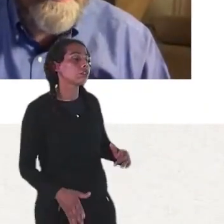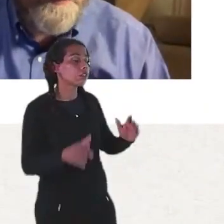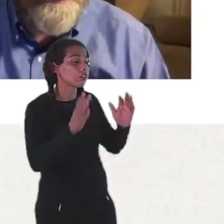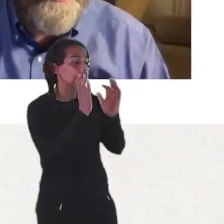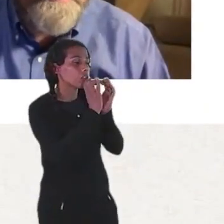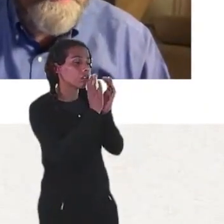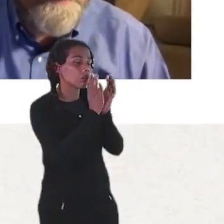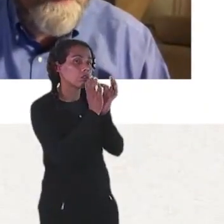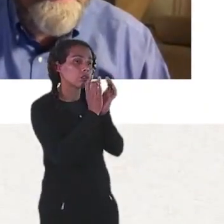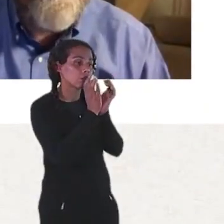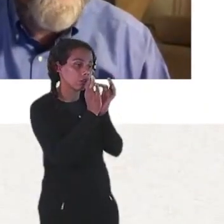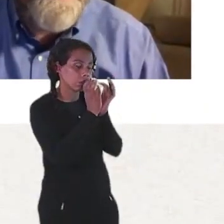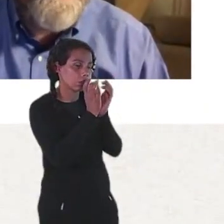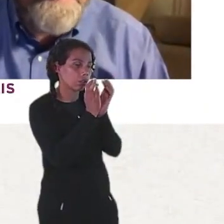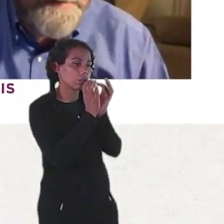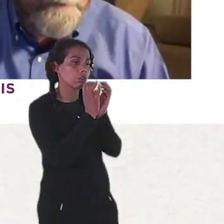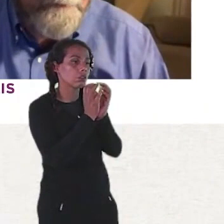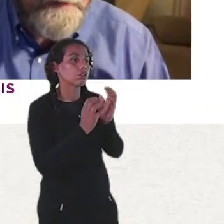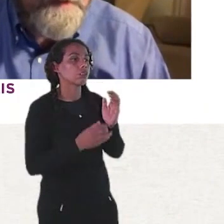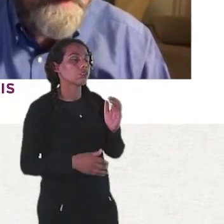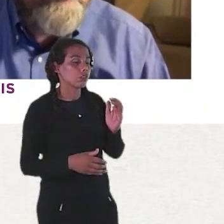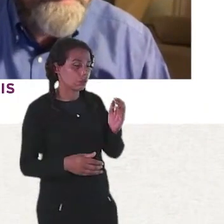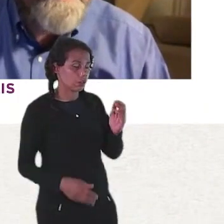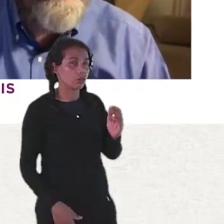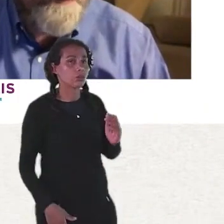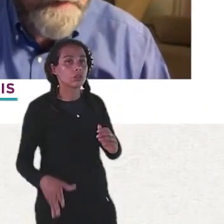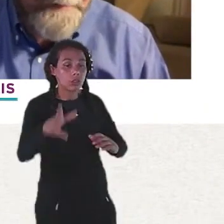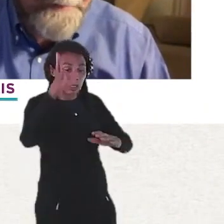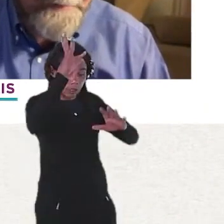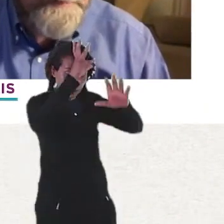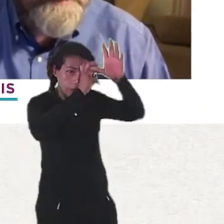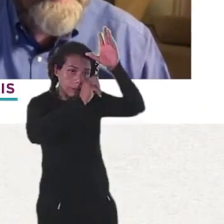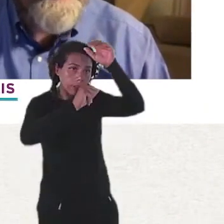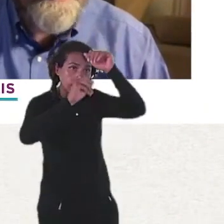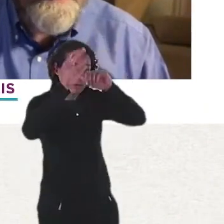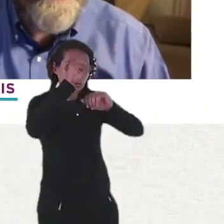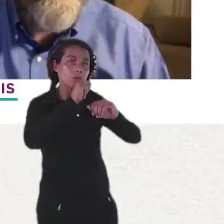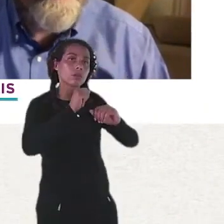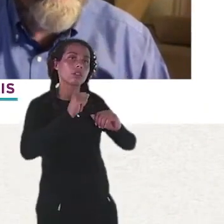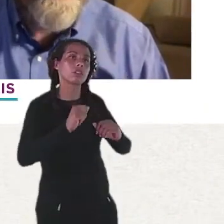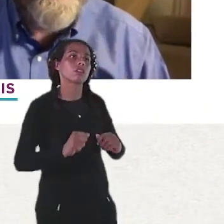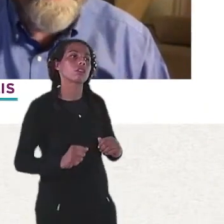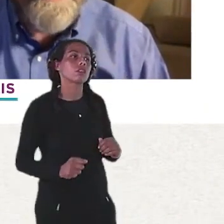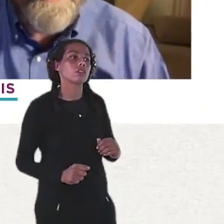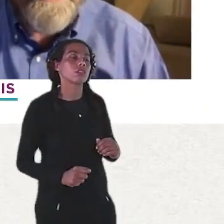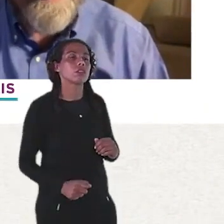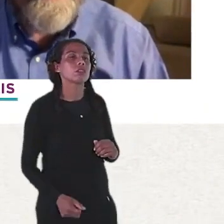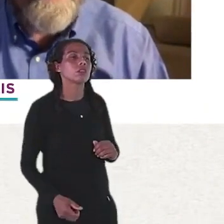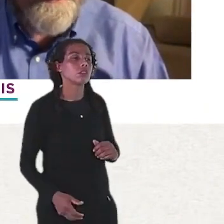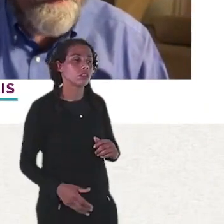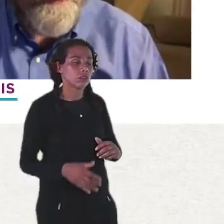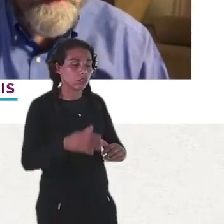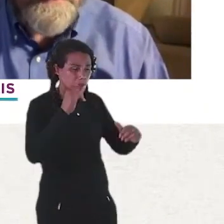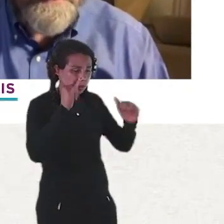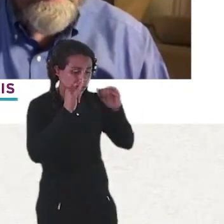evidentemente existem grupos e indivíduos que aprenderam a manipular esses vírus informacionais, essas fake news.